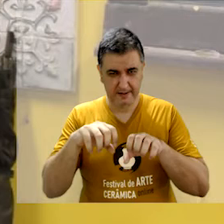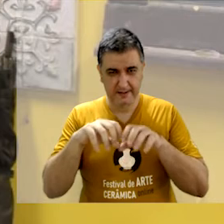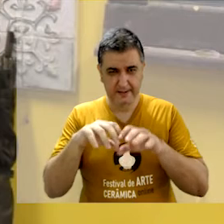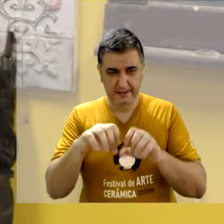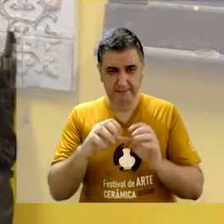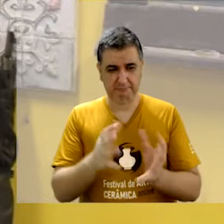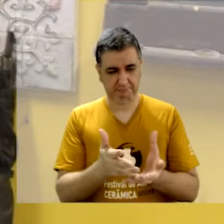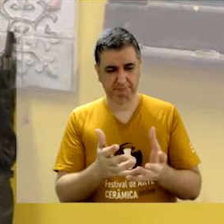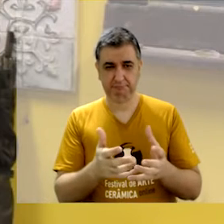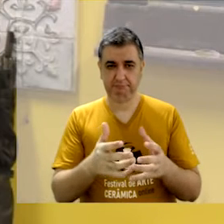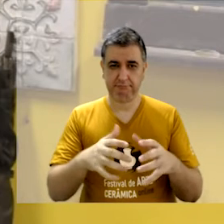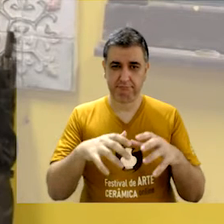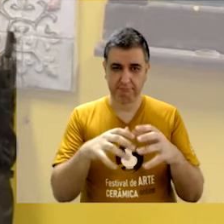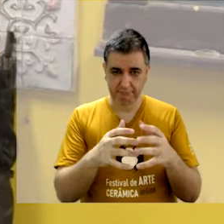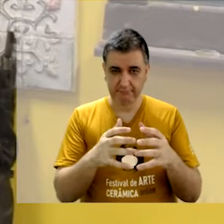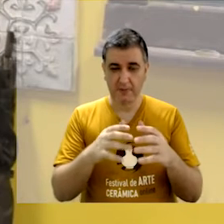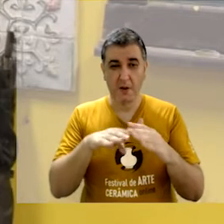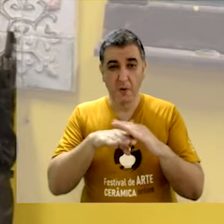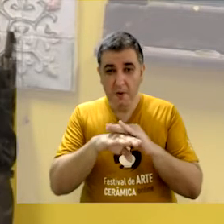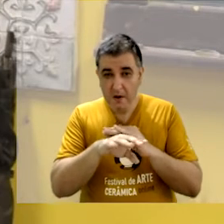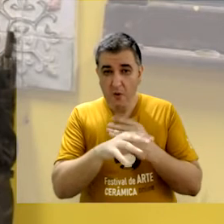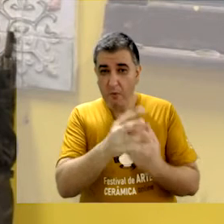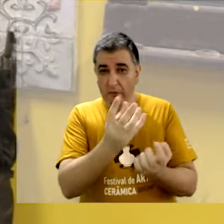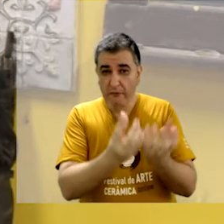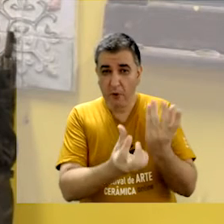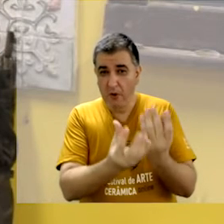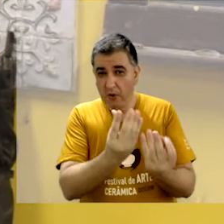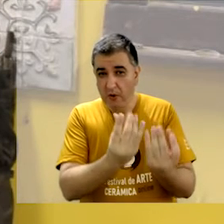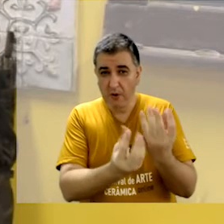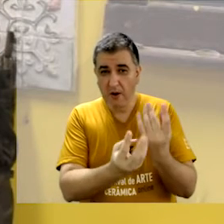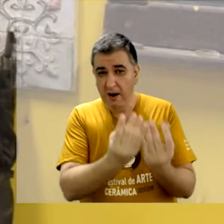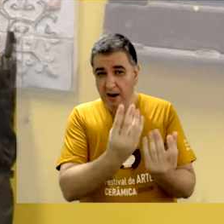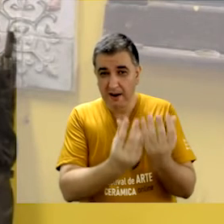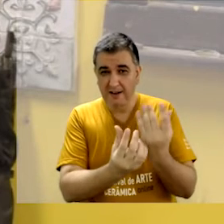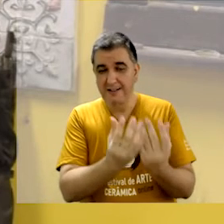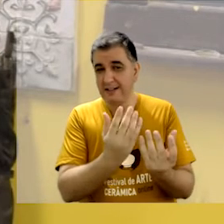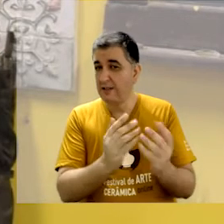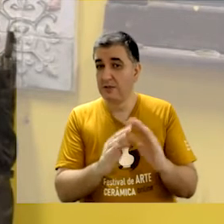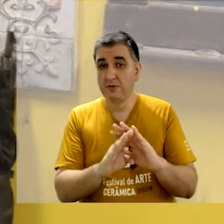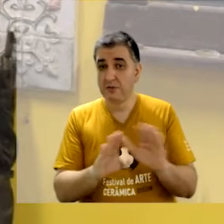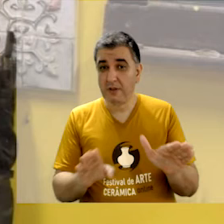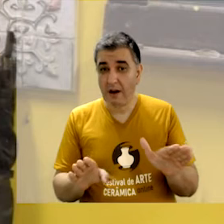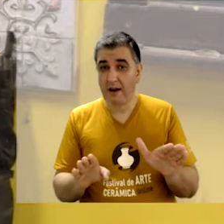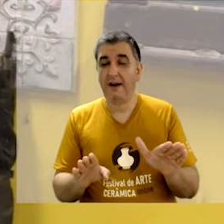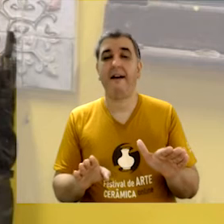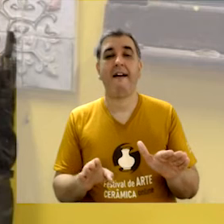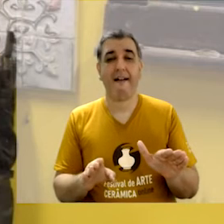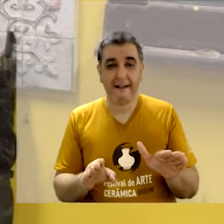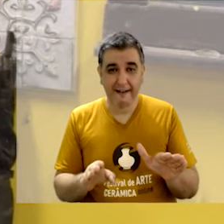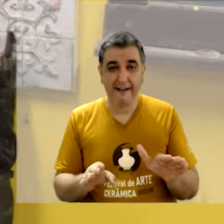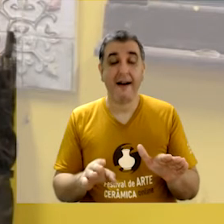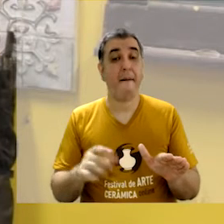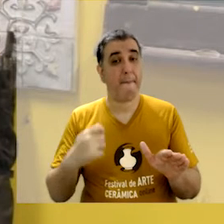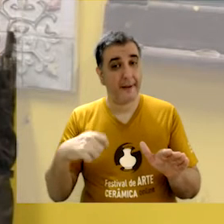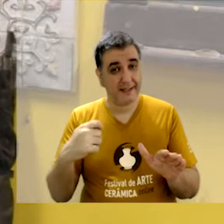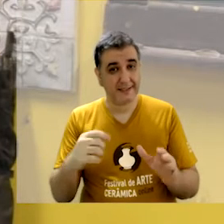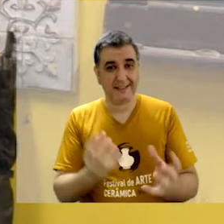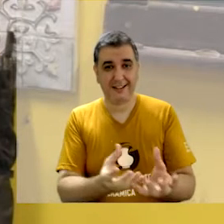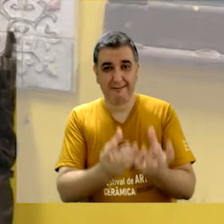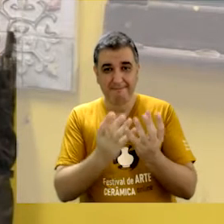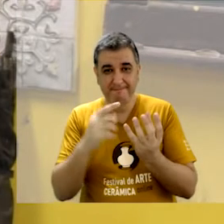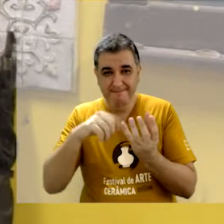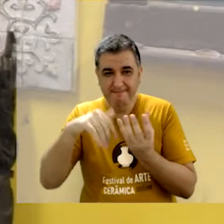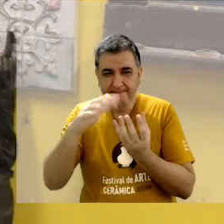cozido, né? Tem a esmaltação, ela acaba sendo um produto um pouco mais caro, porque você precisa ter os